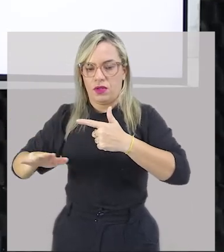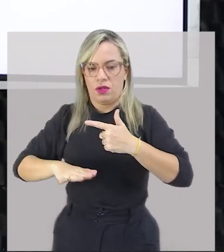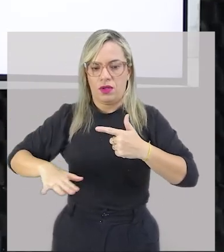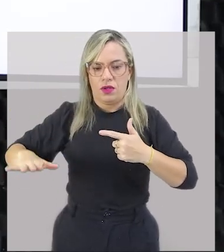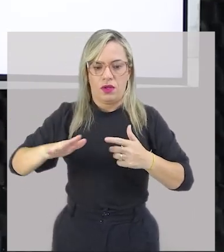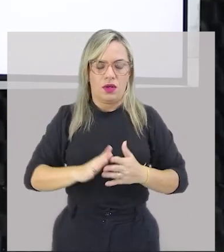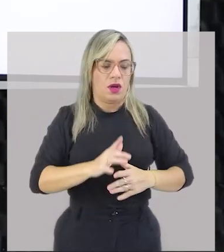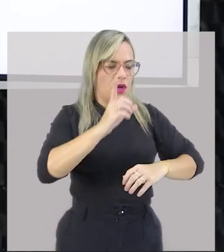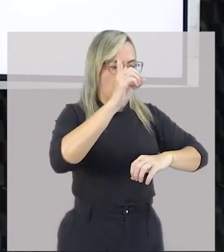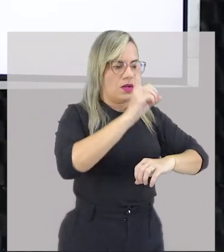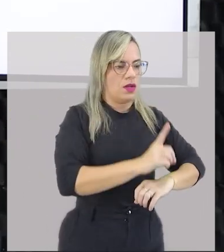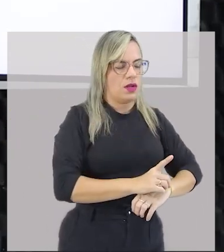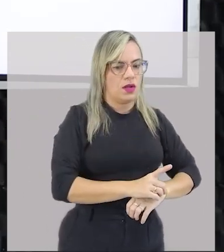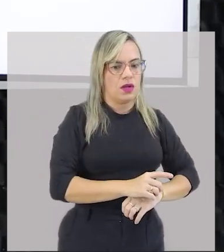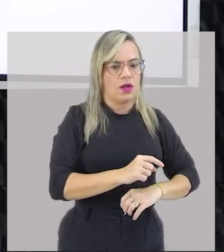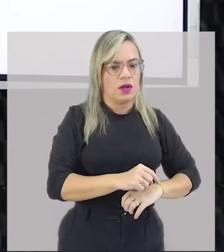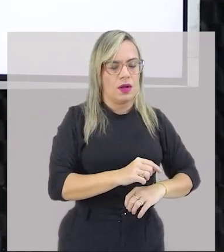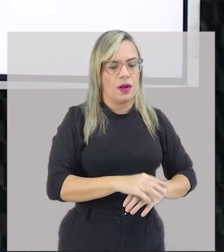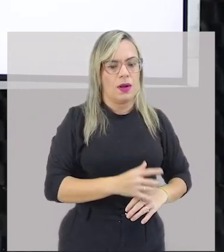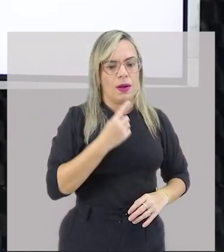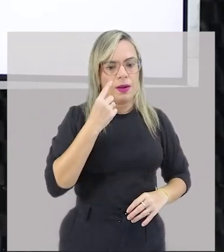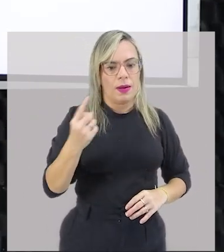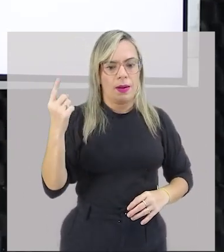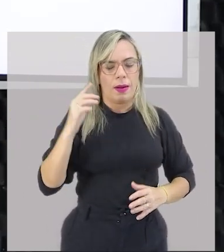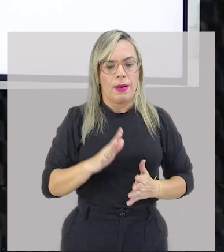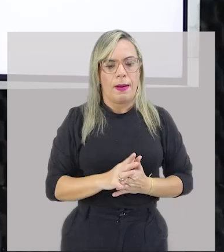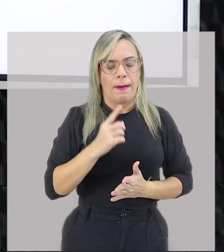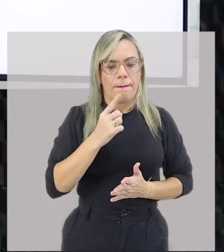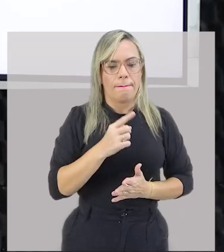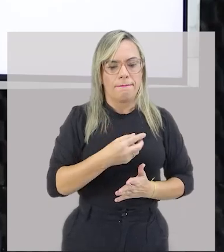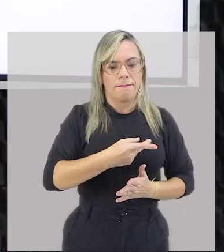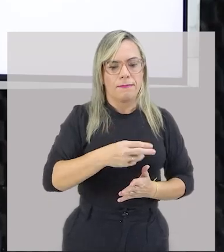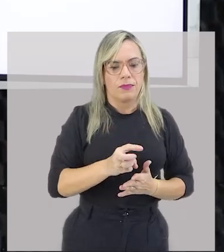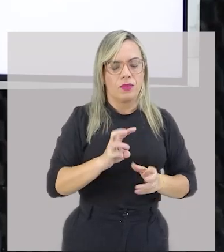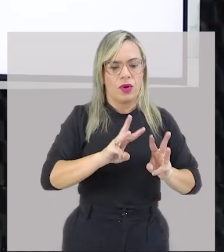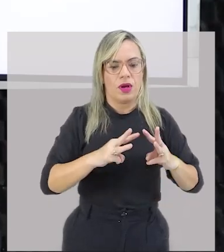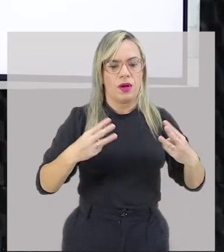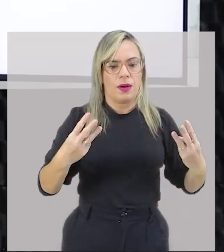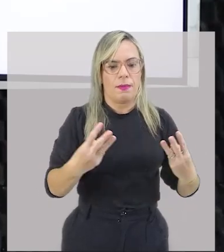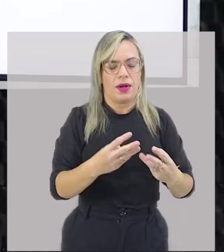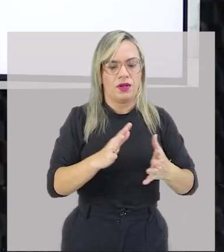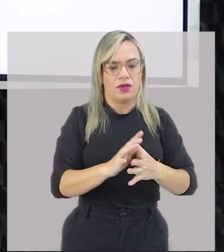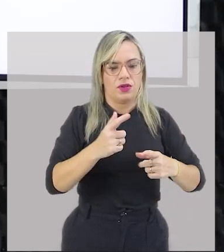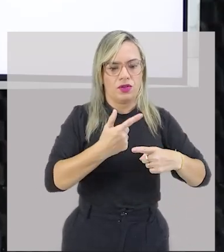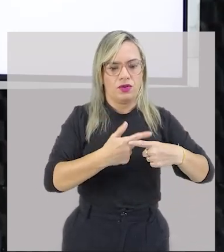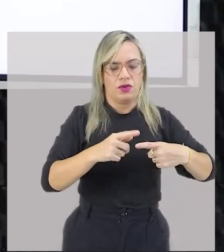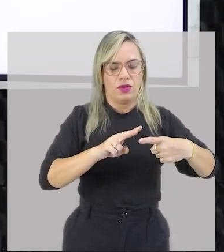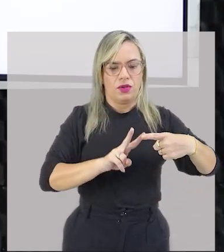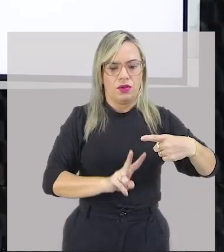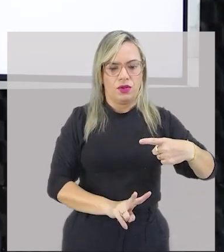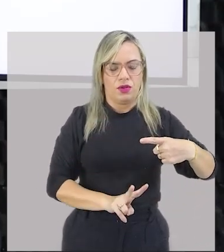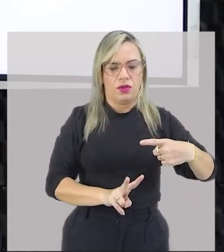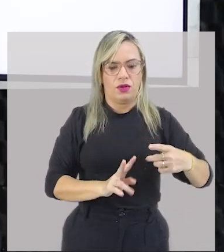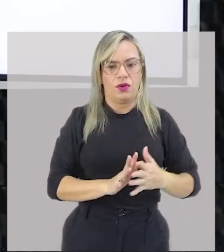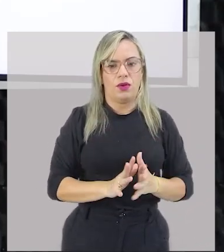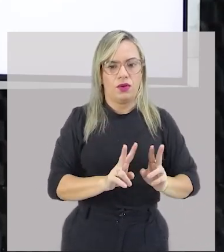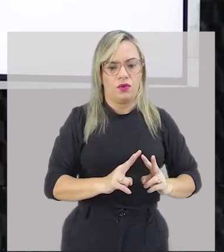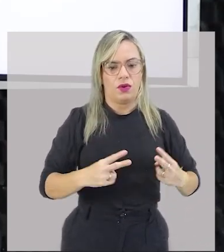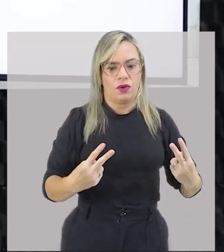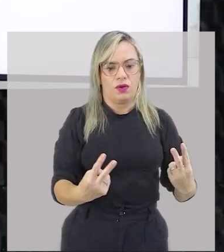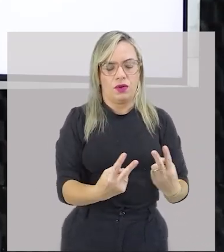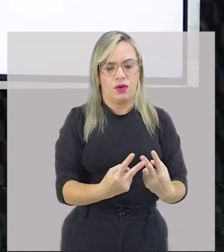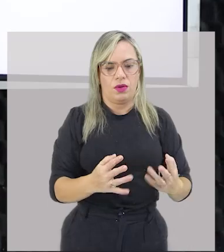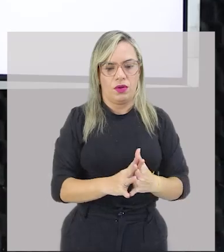a densidade. Densidade é a massa dividido pelo volume. Se nós fizermos meios pelos extremos, a